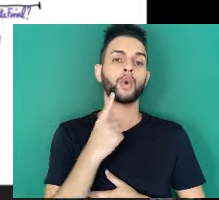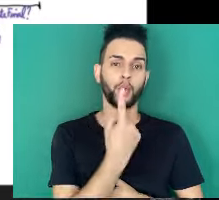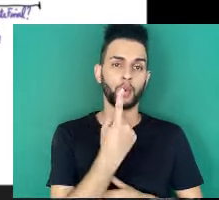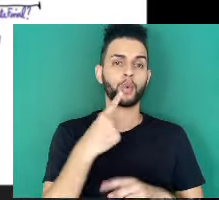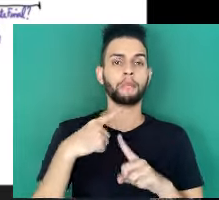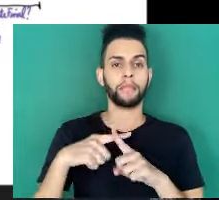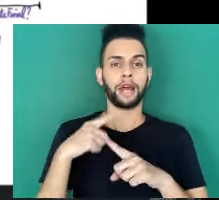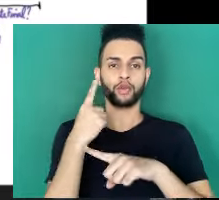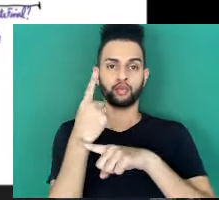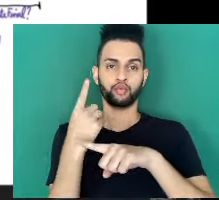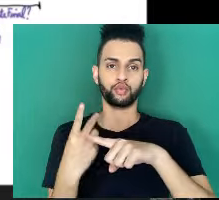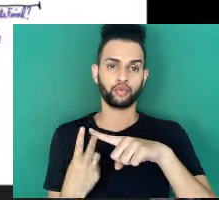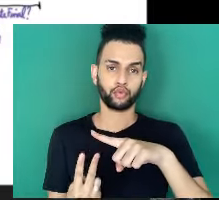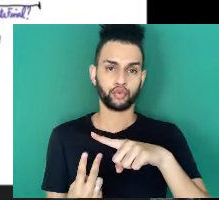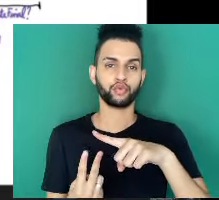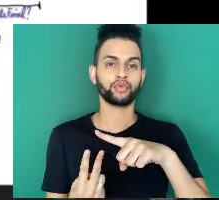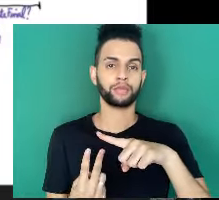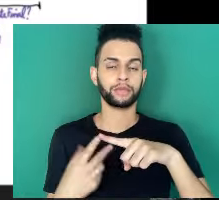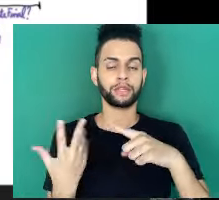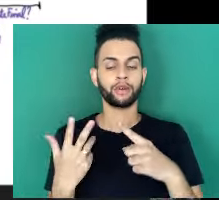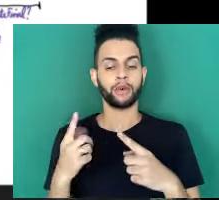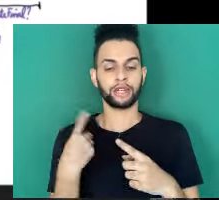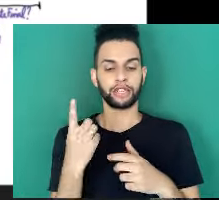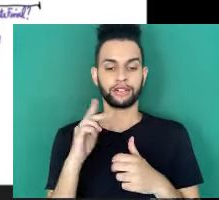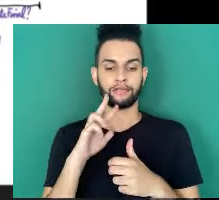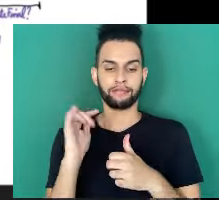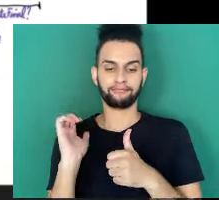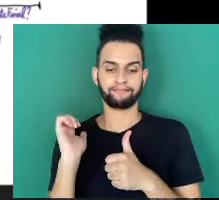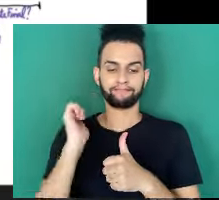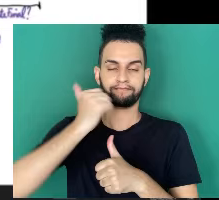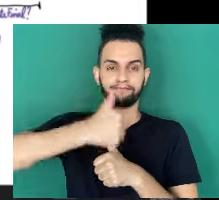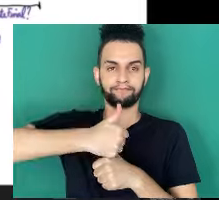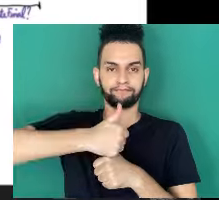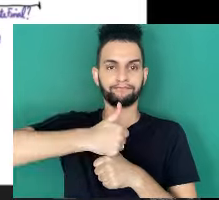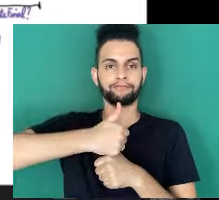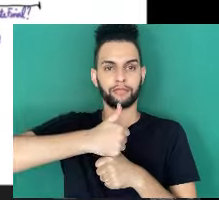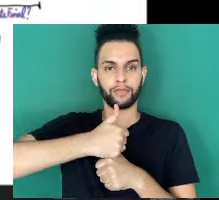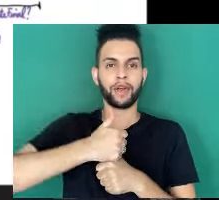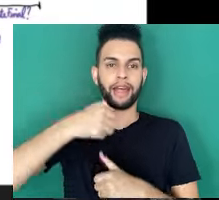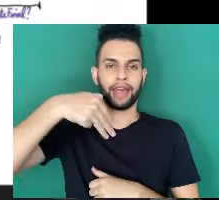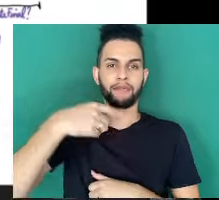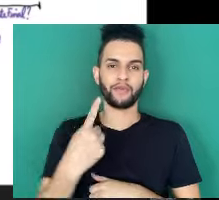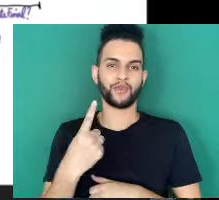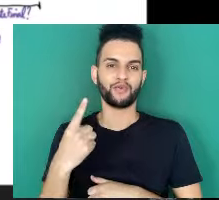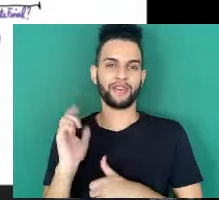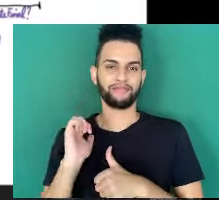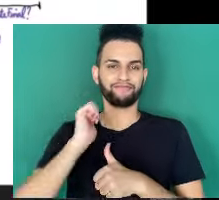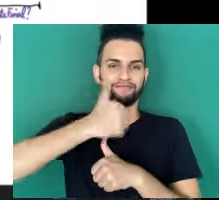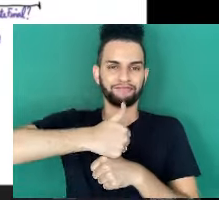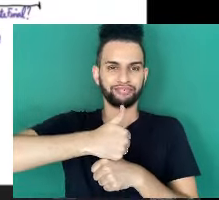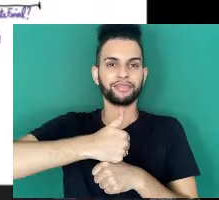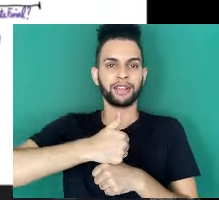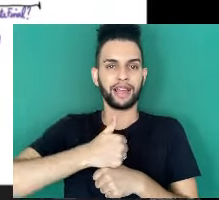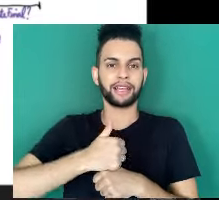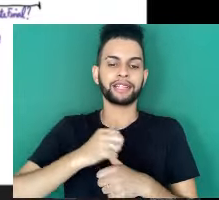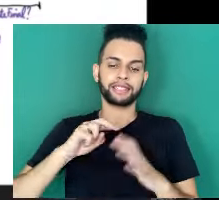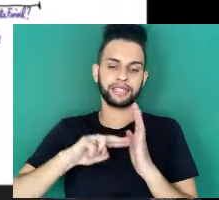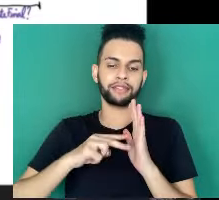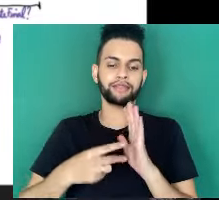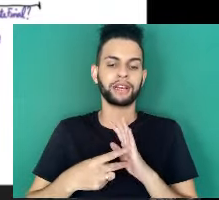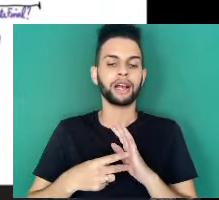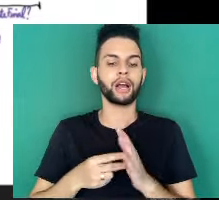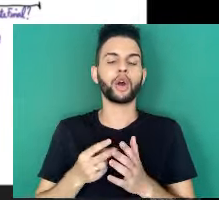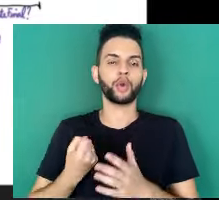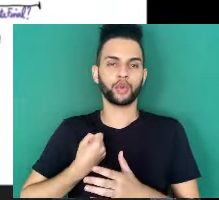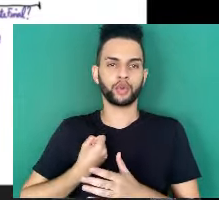2. Né? Então, quando você substituir isso daqui, vai ficar esse número multiplicado por ele mesmo, então